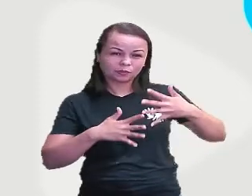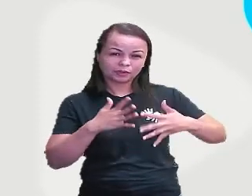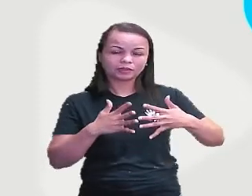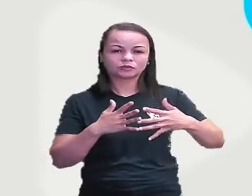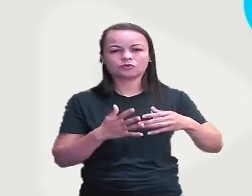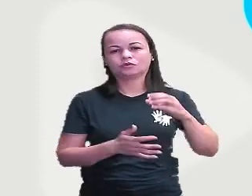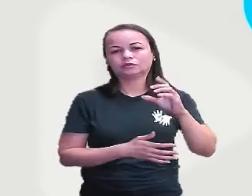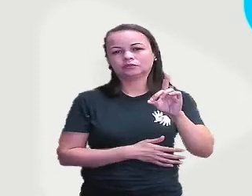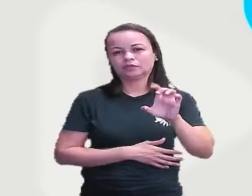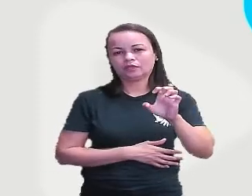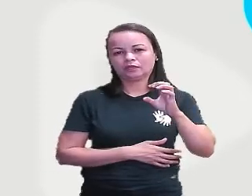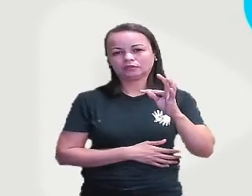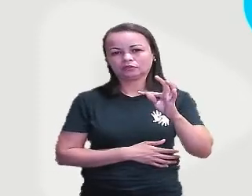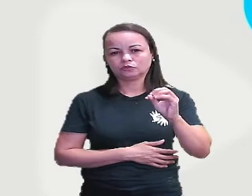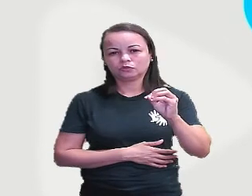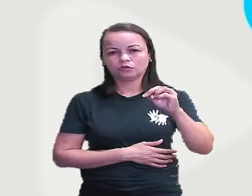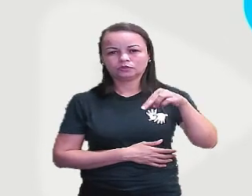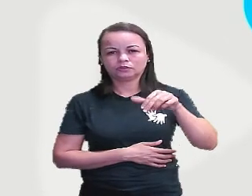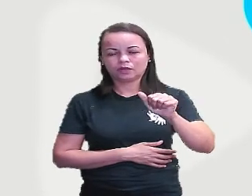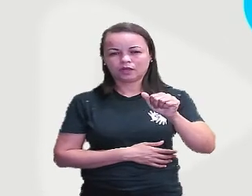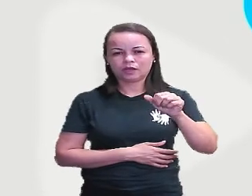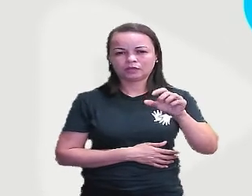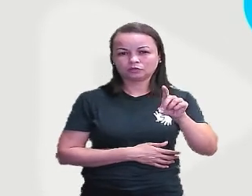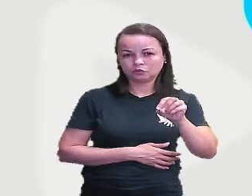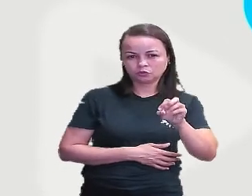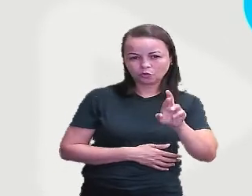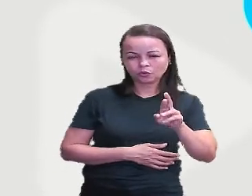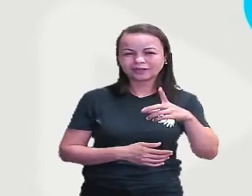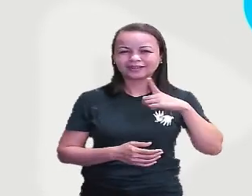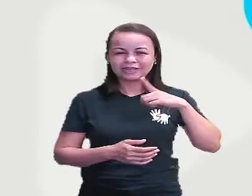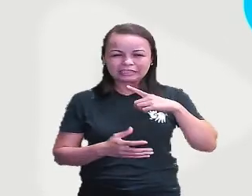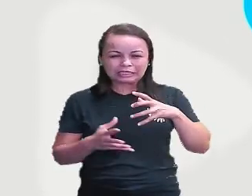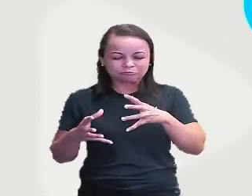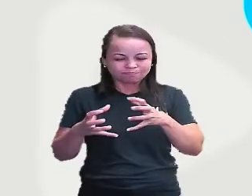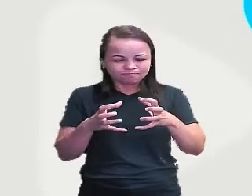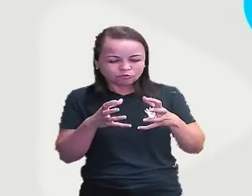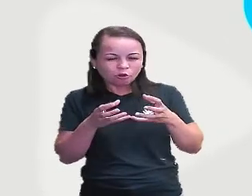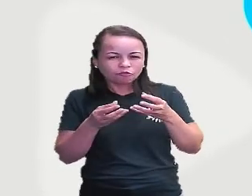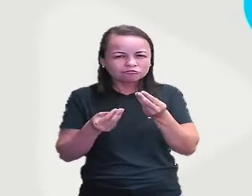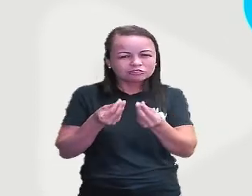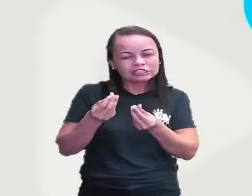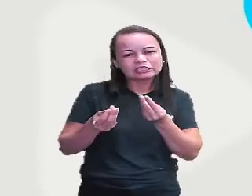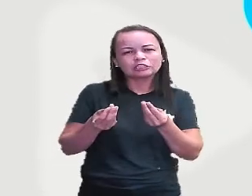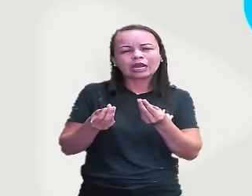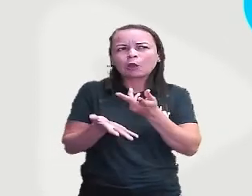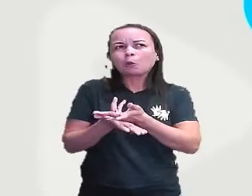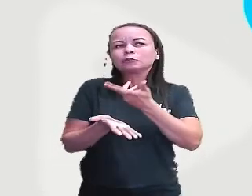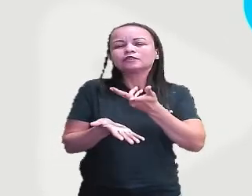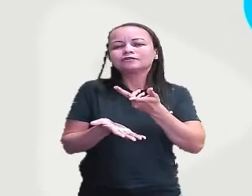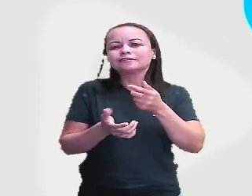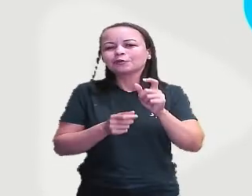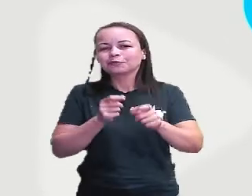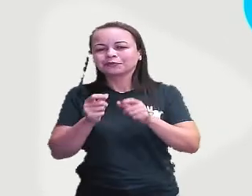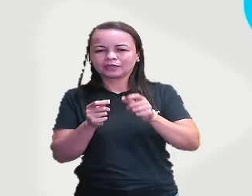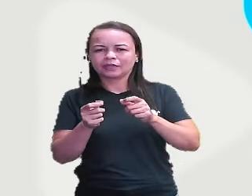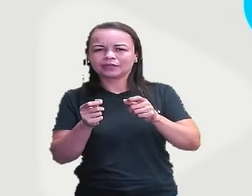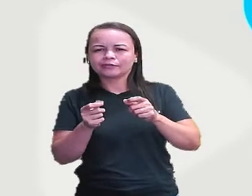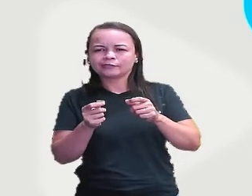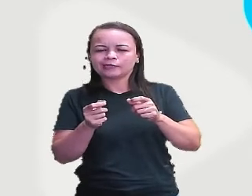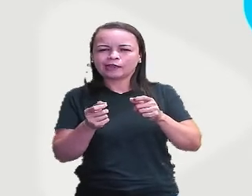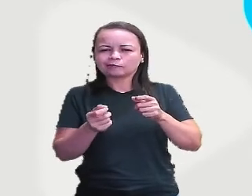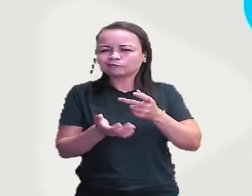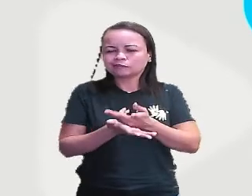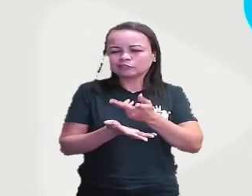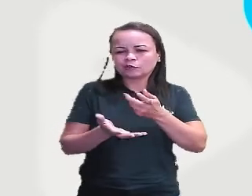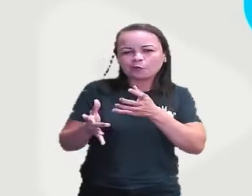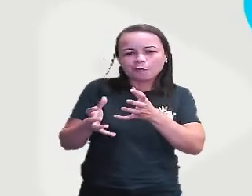detonador, que é o elemento que faz o conflito. Então, teve aquela situação, mas o que foi que aconteceu ali, né? Que gerou um conflito,